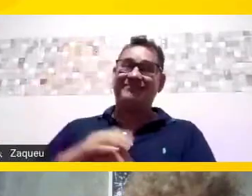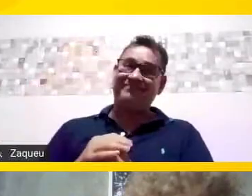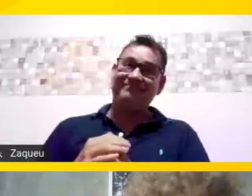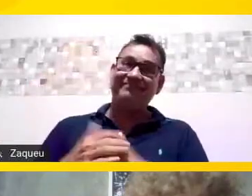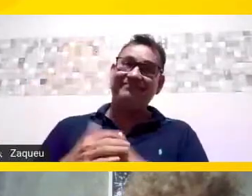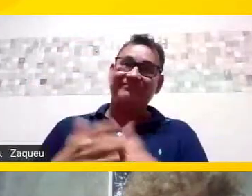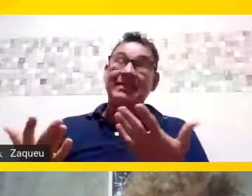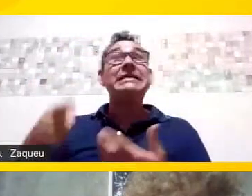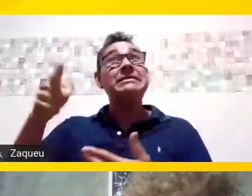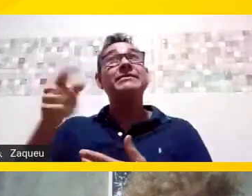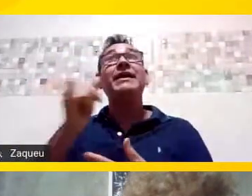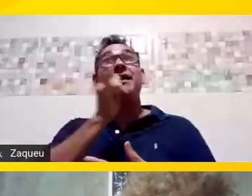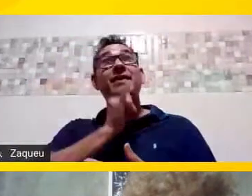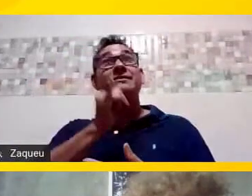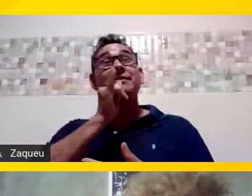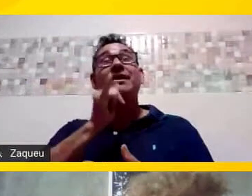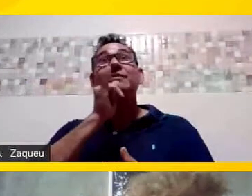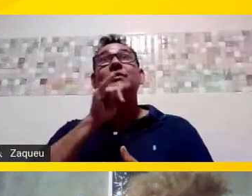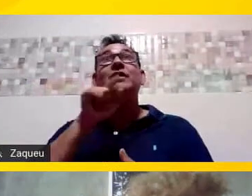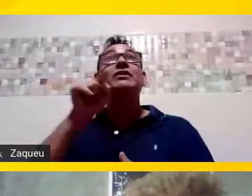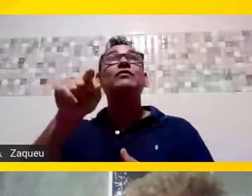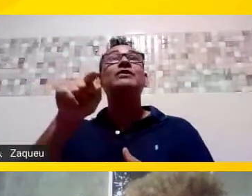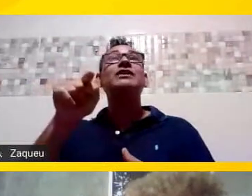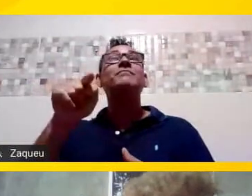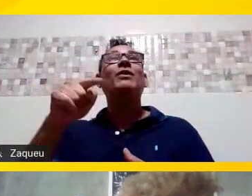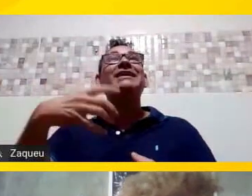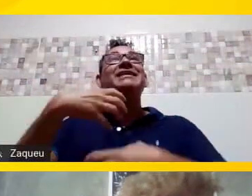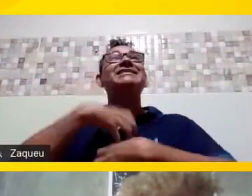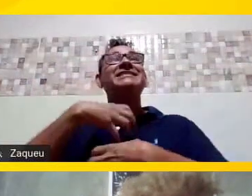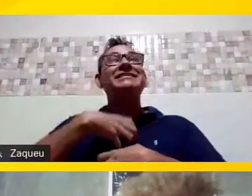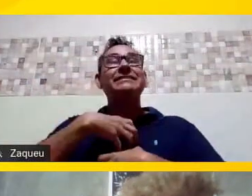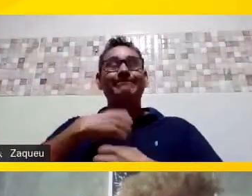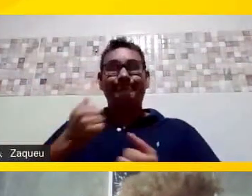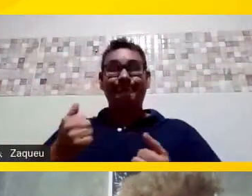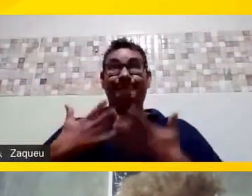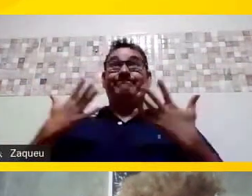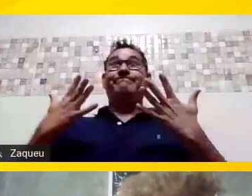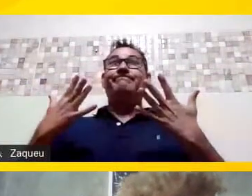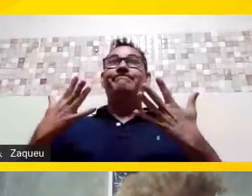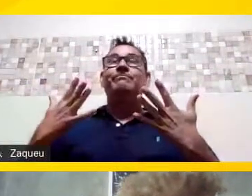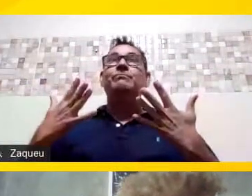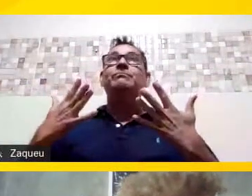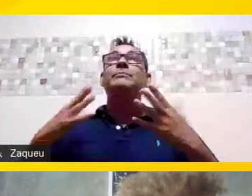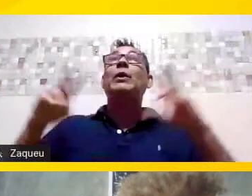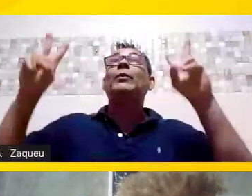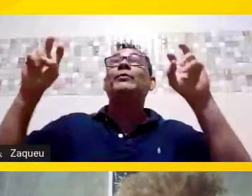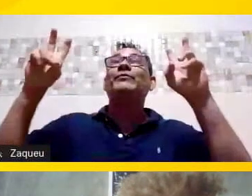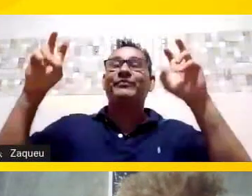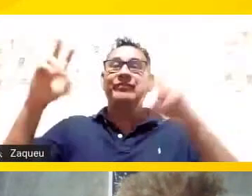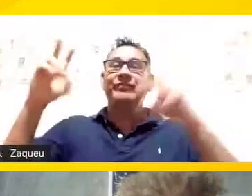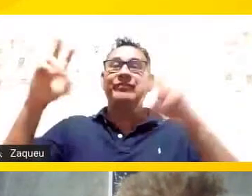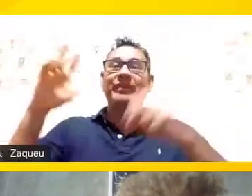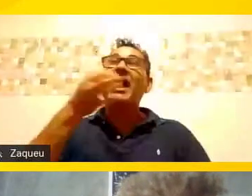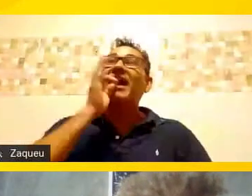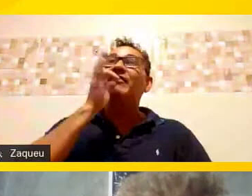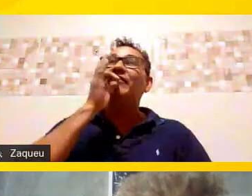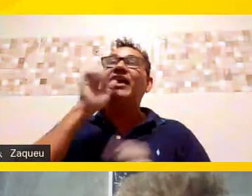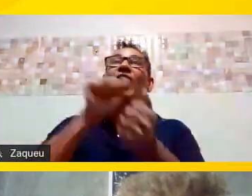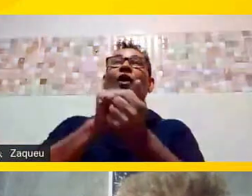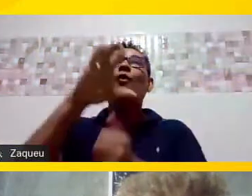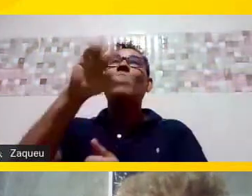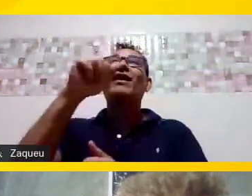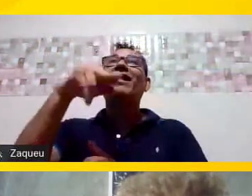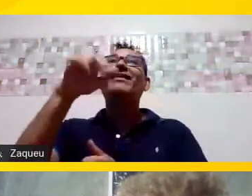A coisa mais impactante do Café com Canela da Glenda, para mim, foi eu estava no teatro lotado, o